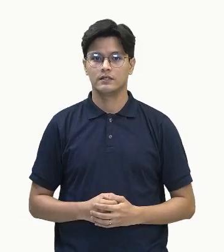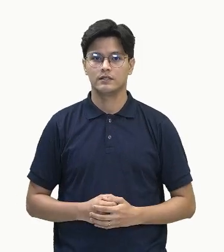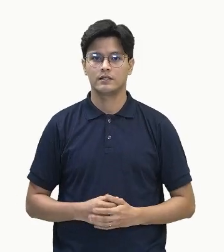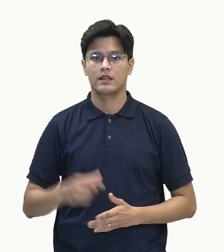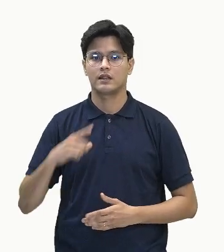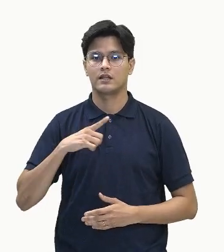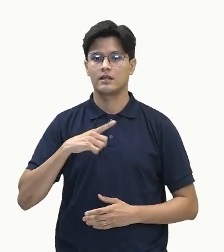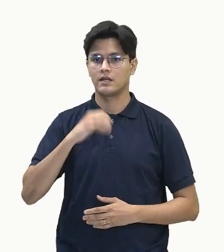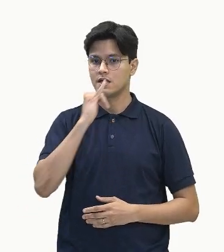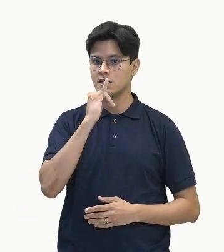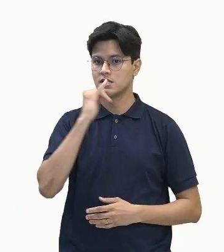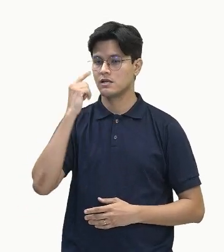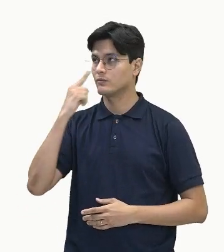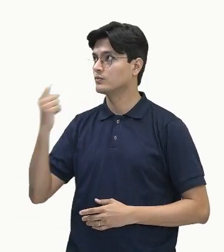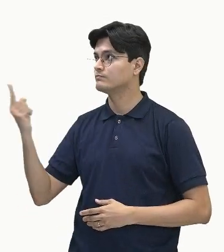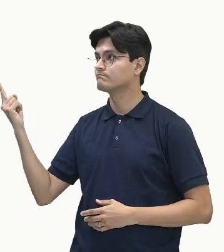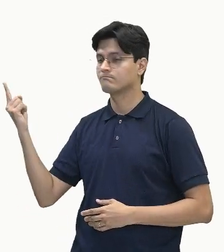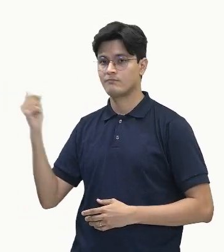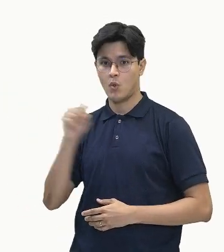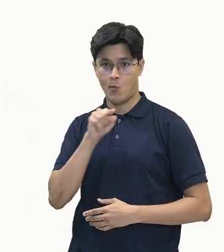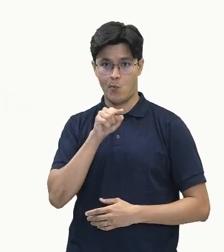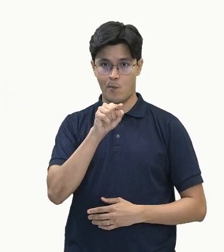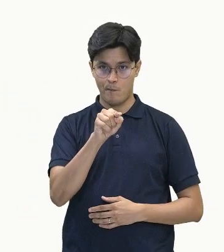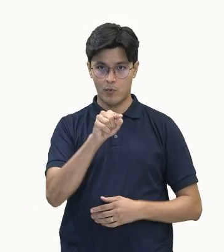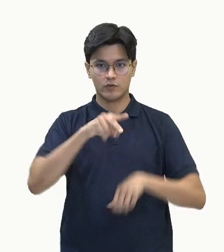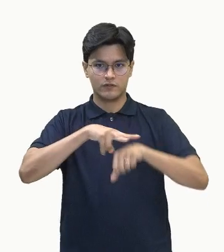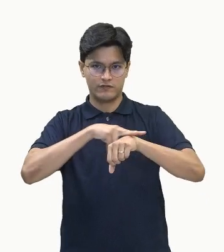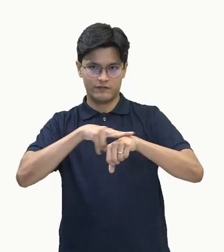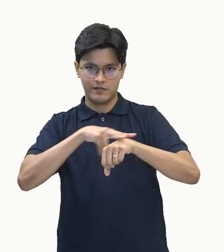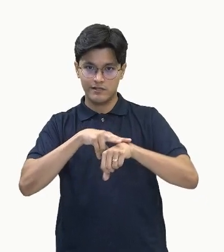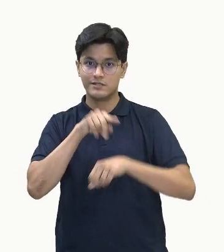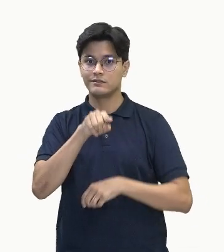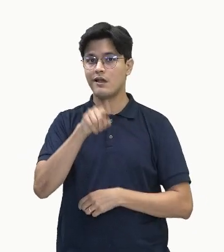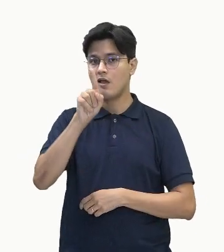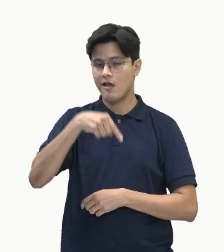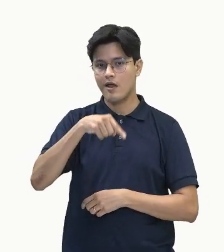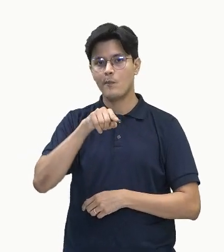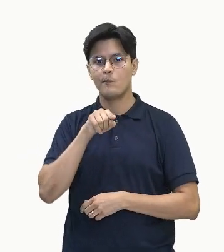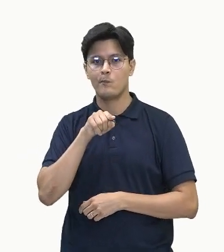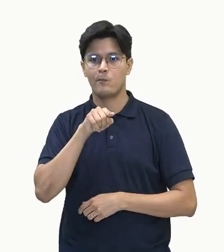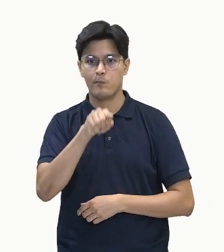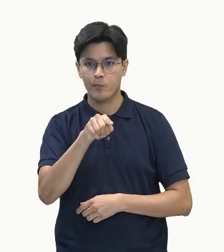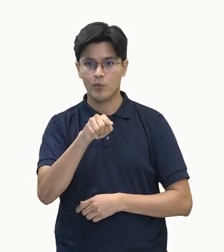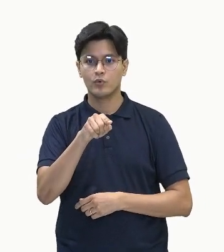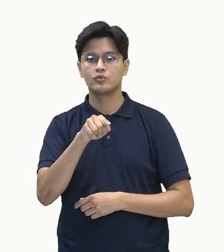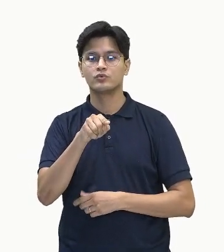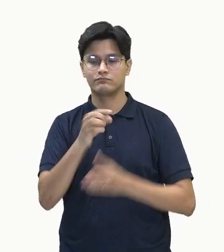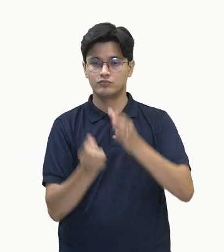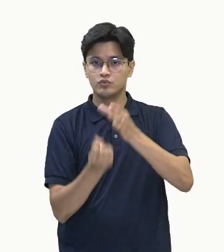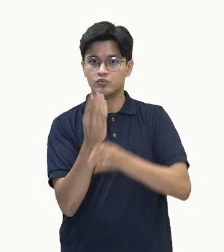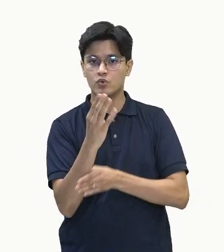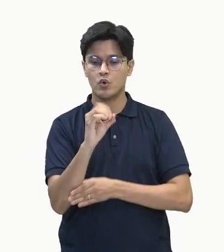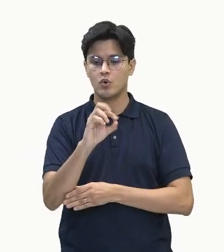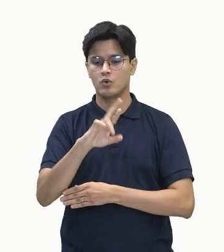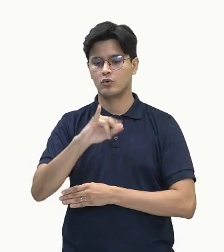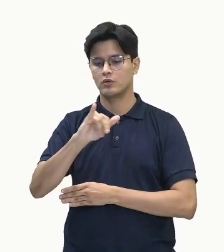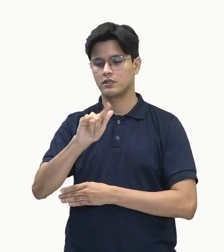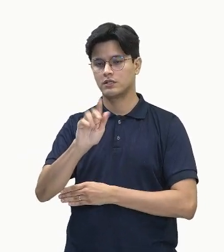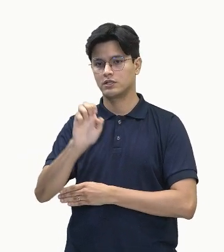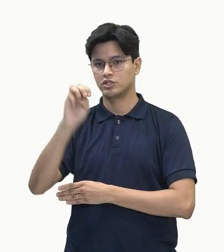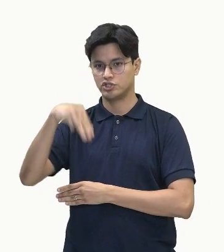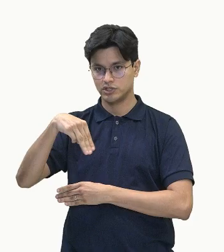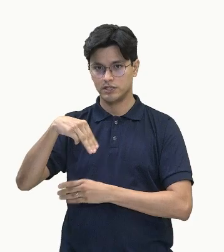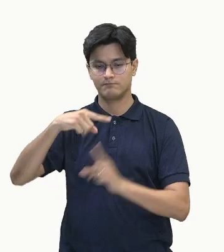nosso ponto de origem. E é a partir dele que a gente vai verificar a posição dos pontos.